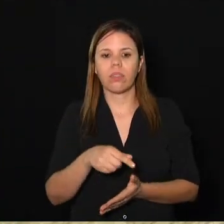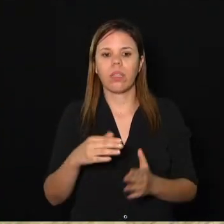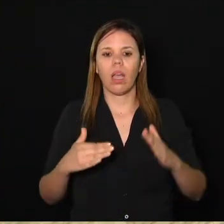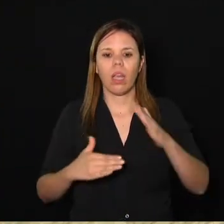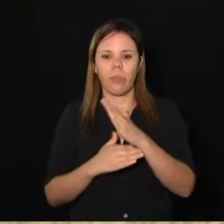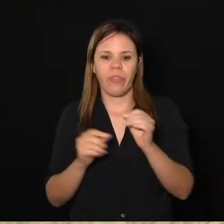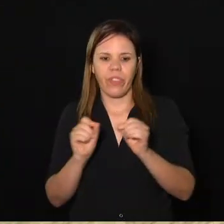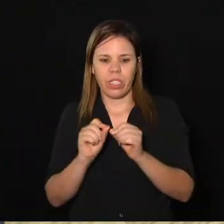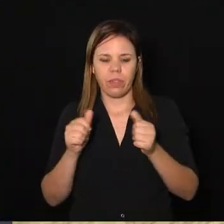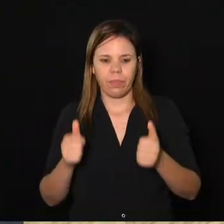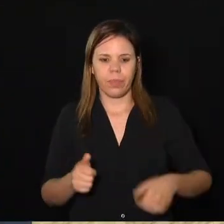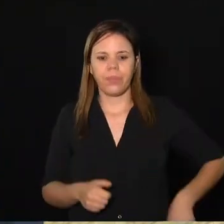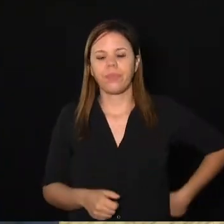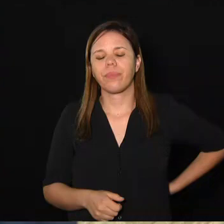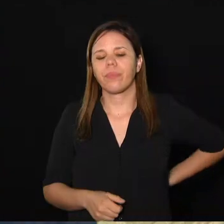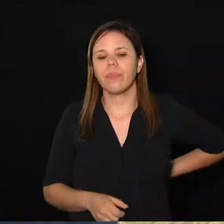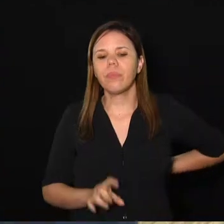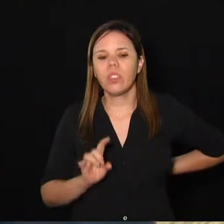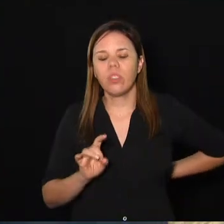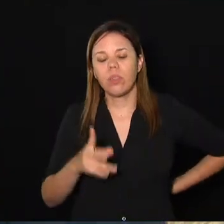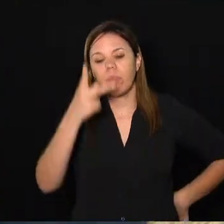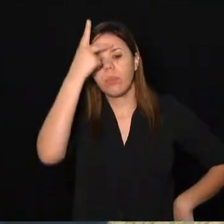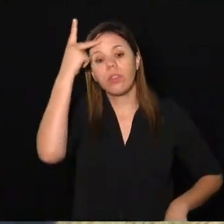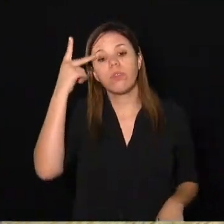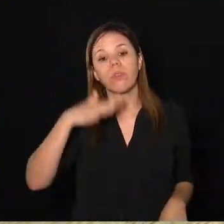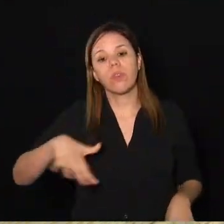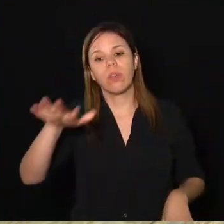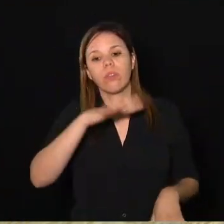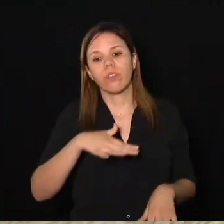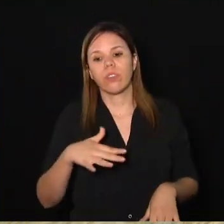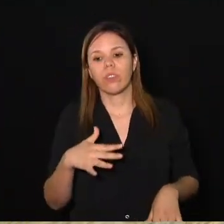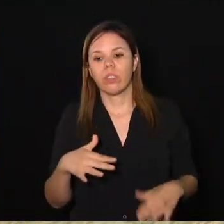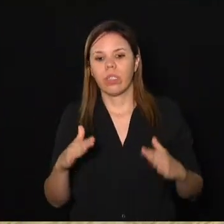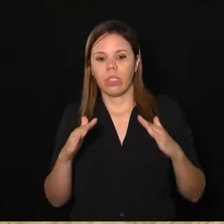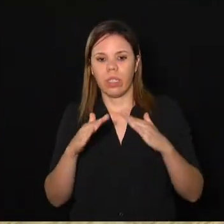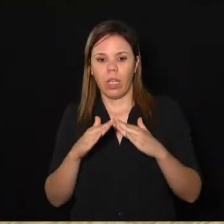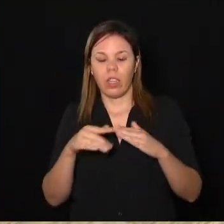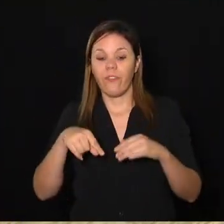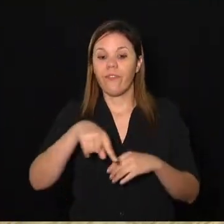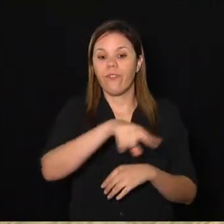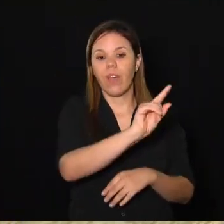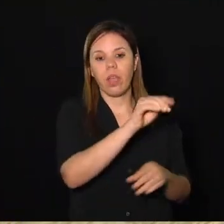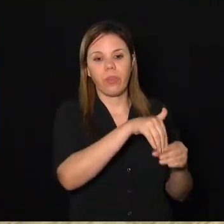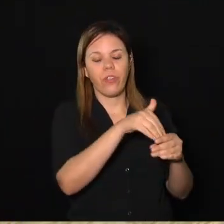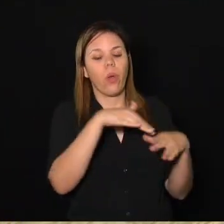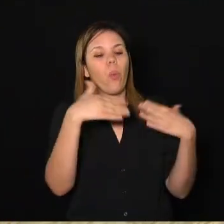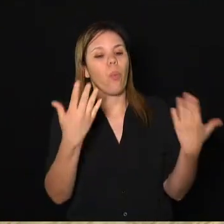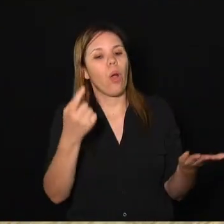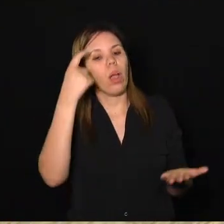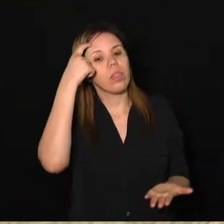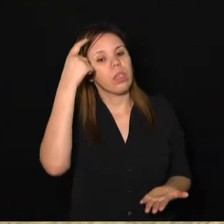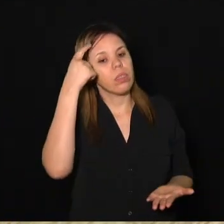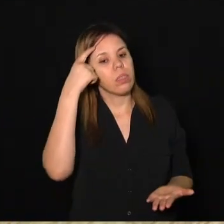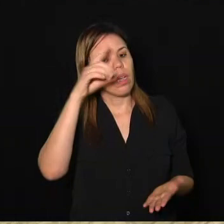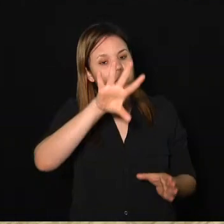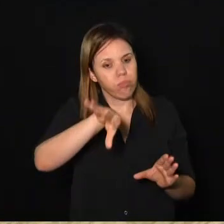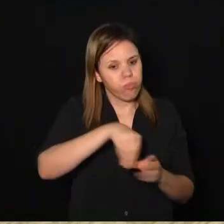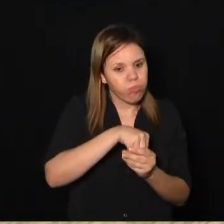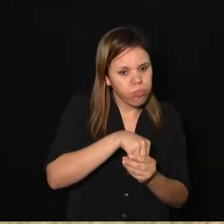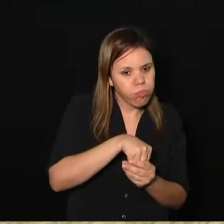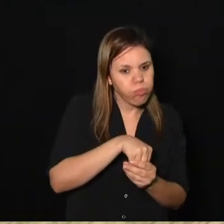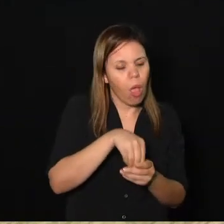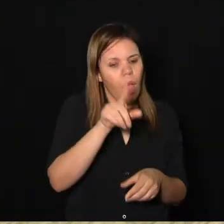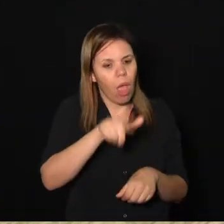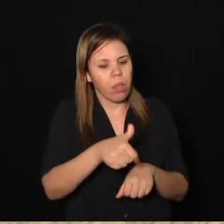vai ser feito. Vereador, só pro pessoal de casa entender, esse projeto vai pra votação e a ideia é regulamentar essa